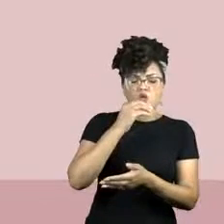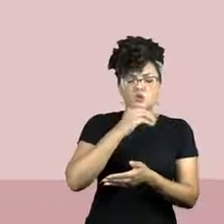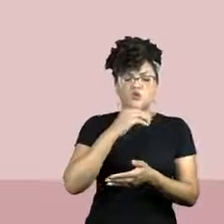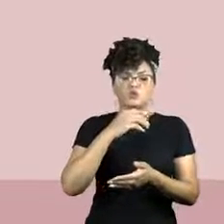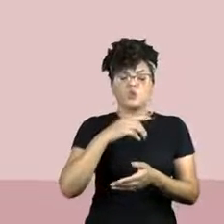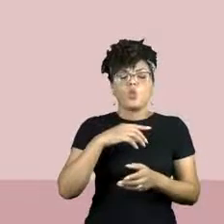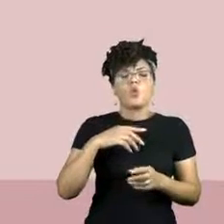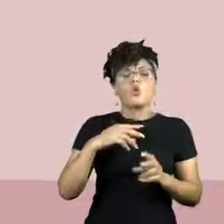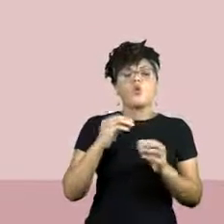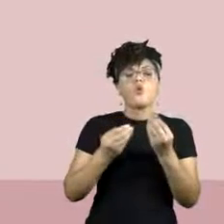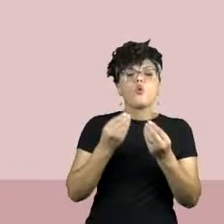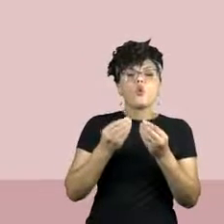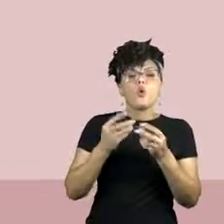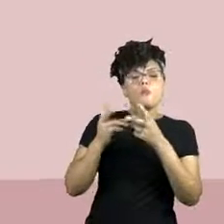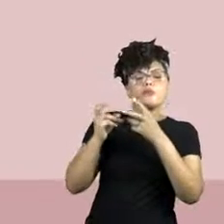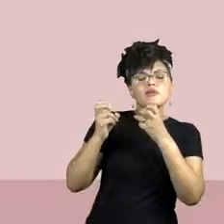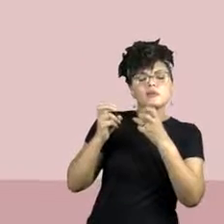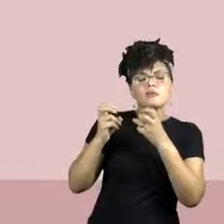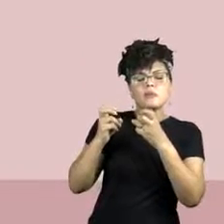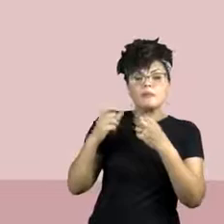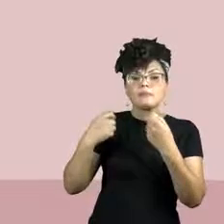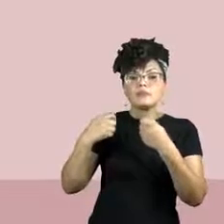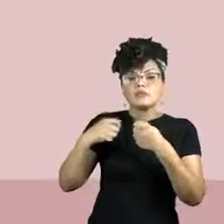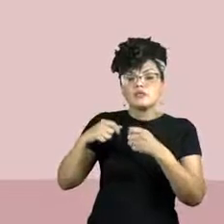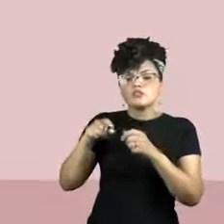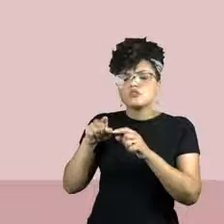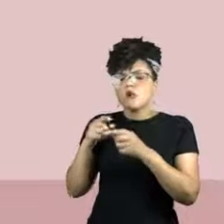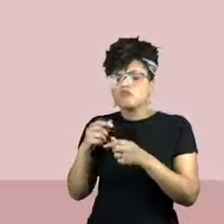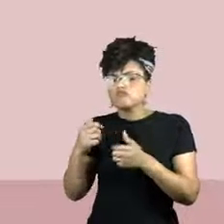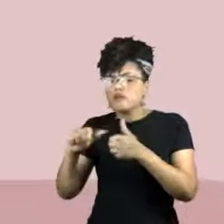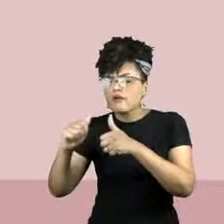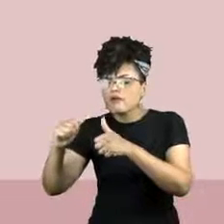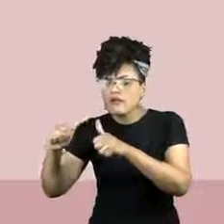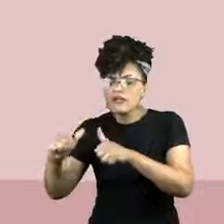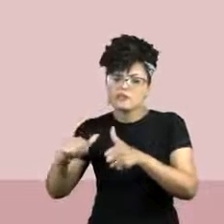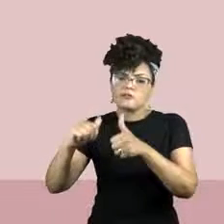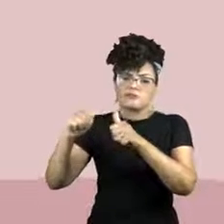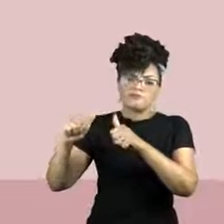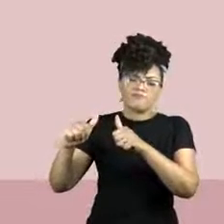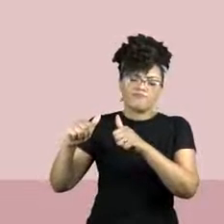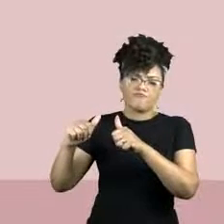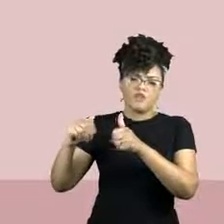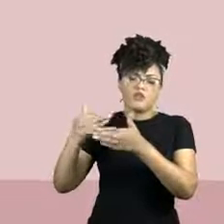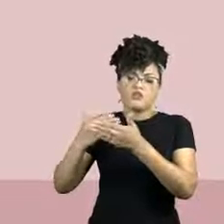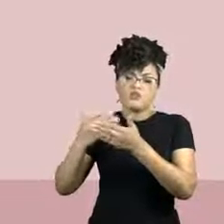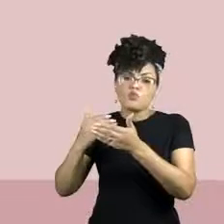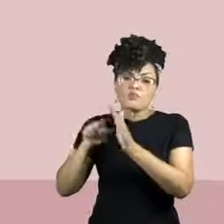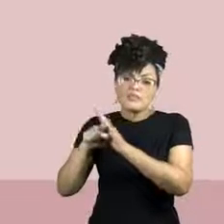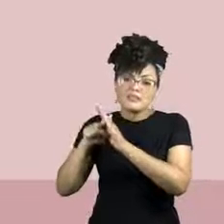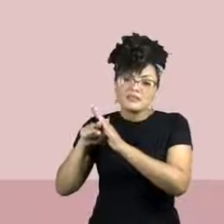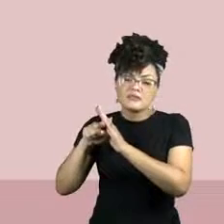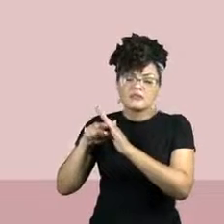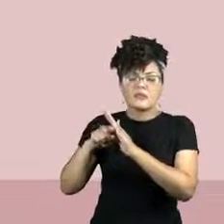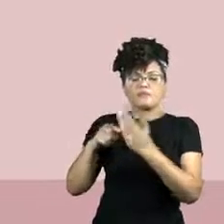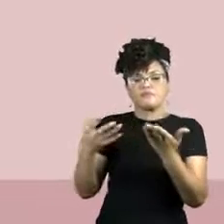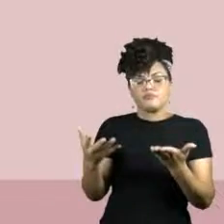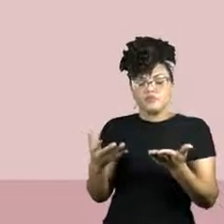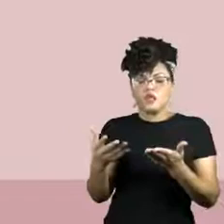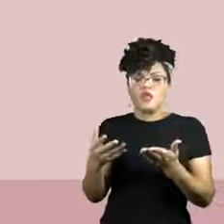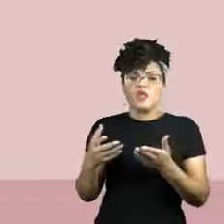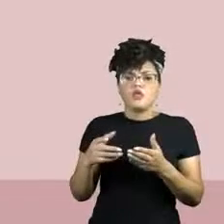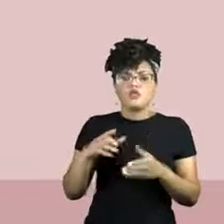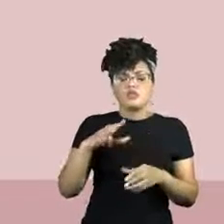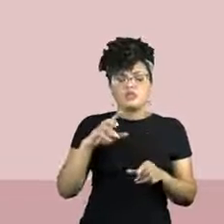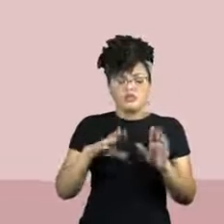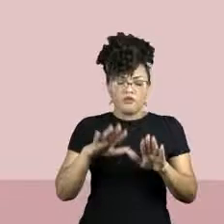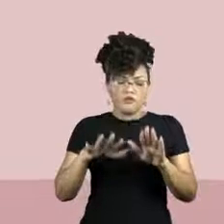isso fazendo sondagem do terreno, né? Sondando ele. Tá? Por procedimentos que talvez sejam do conhecimento